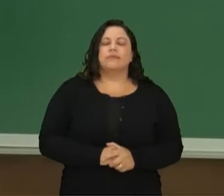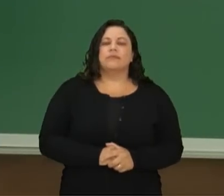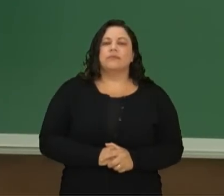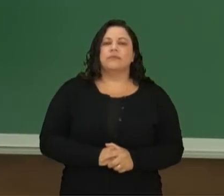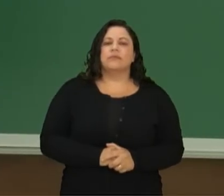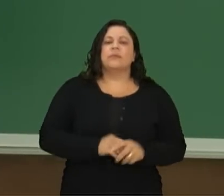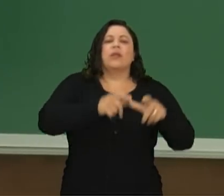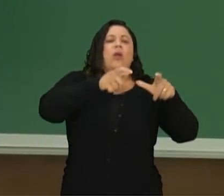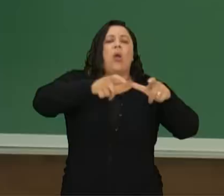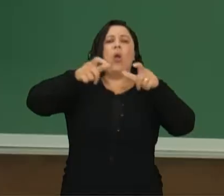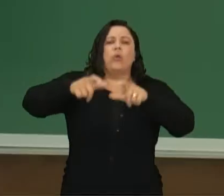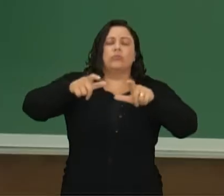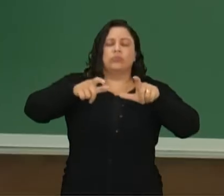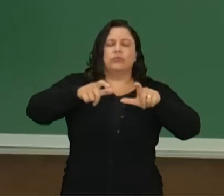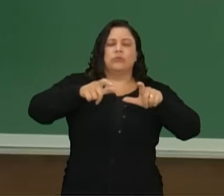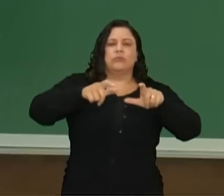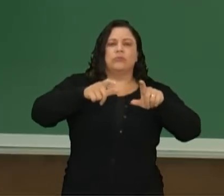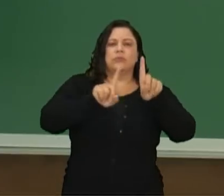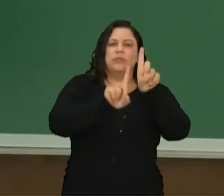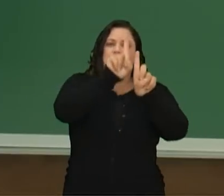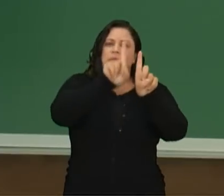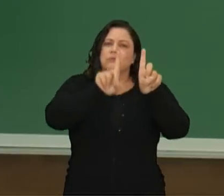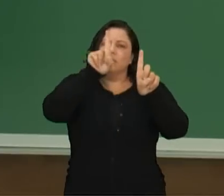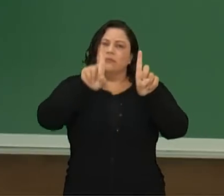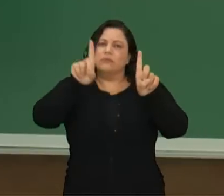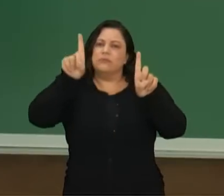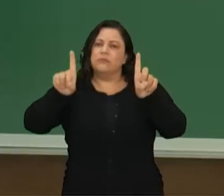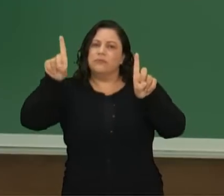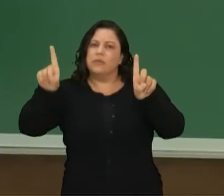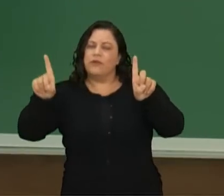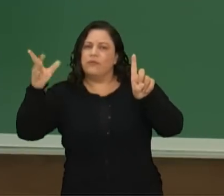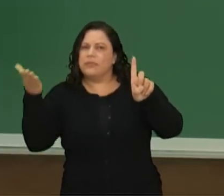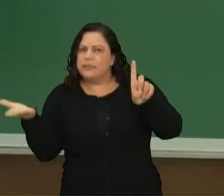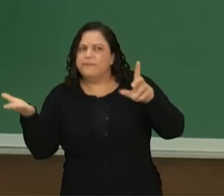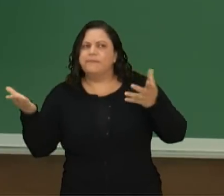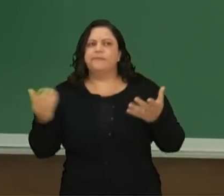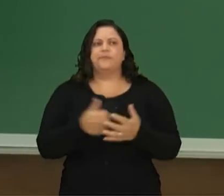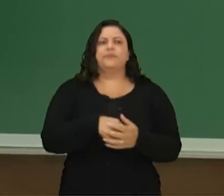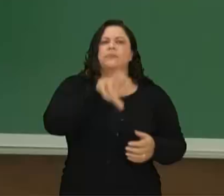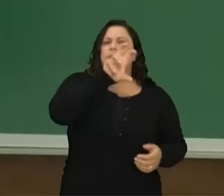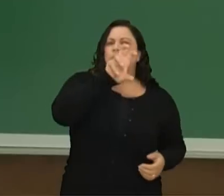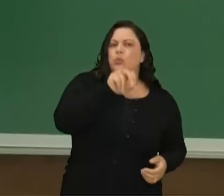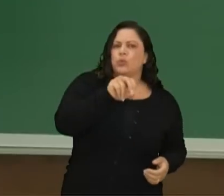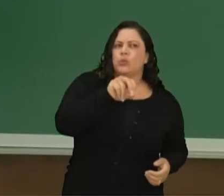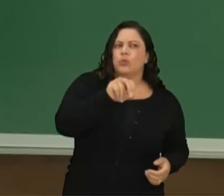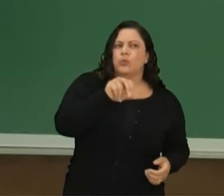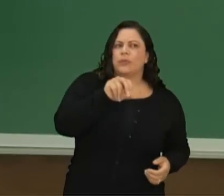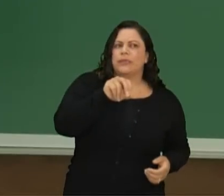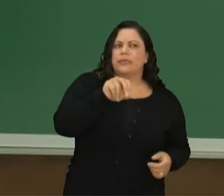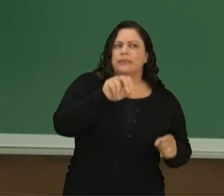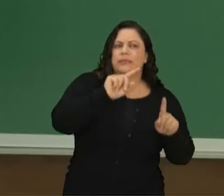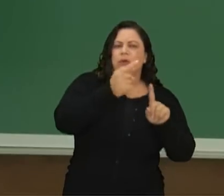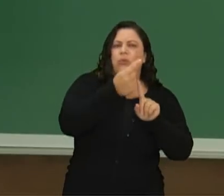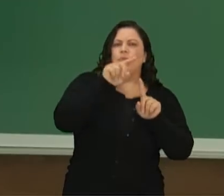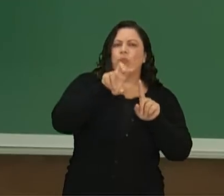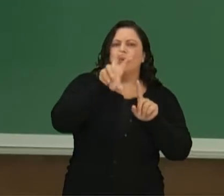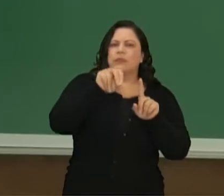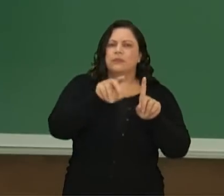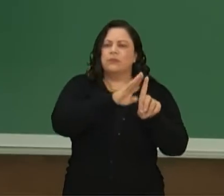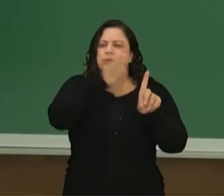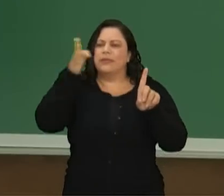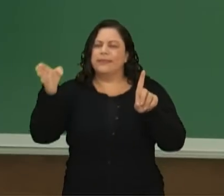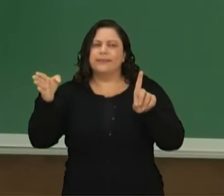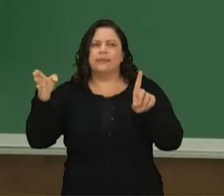Onde que está esse gráfico aqui? Essa barrinha, ela está no 1,50 ou no 1,60? Não está definido,